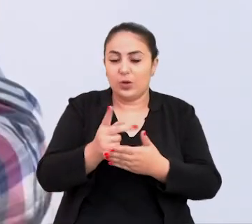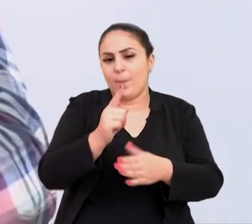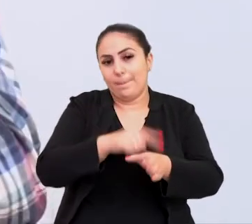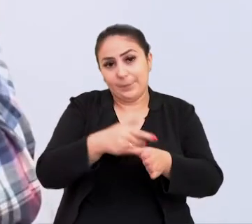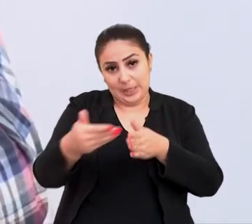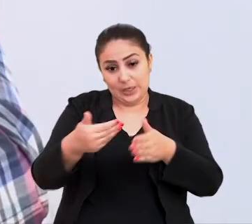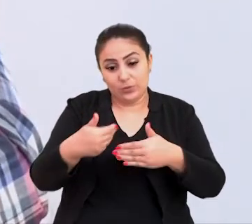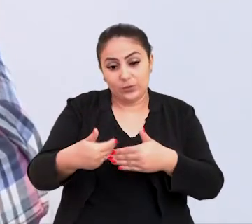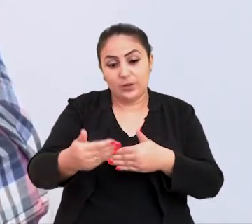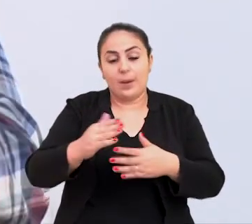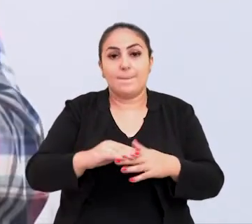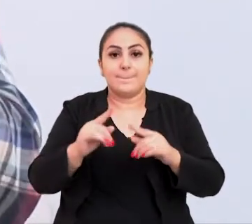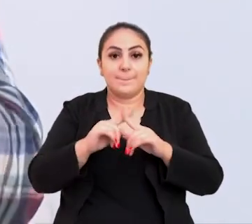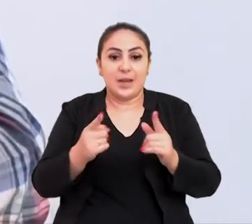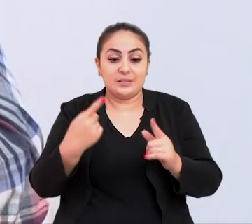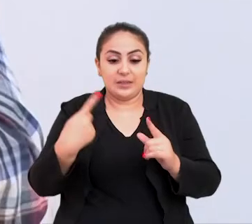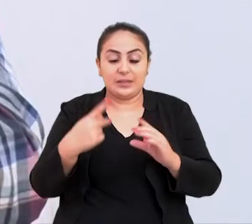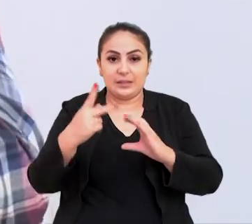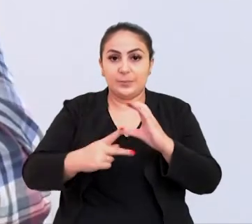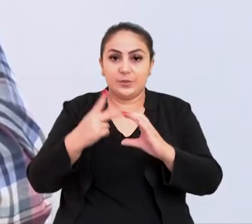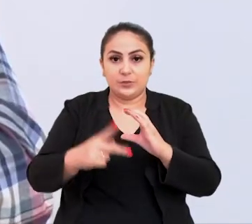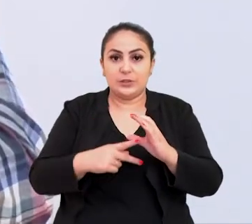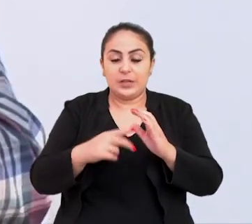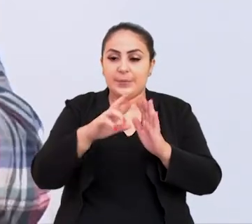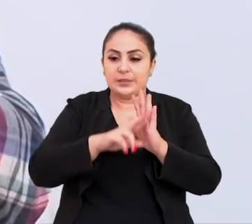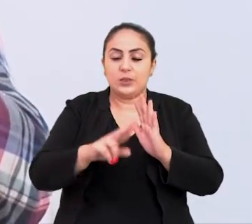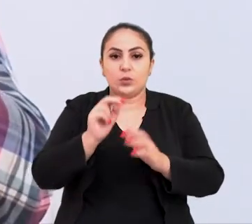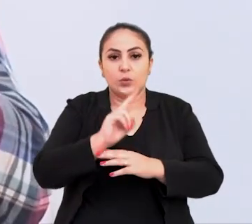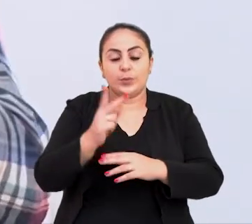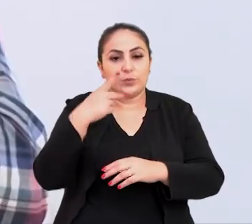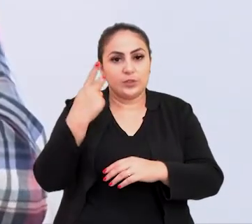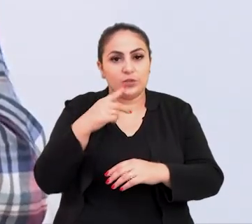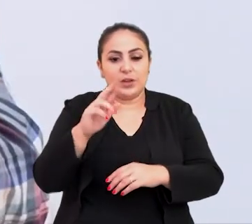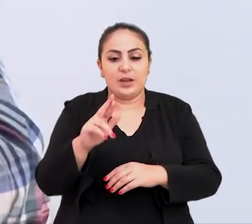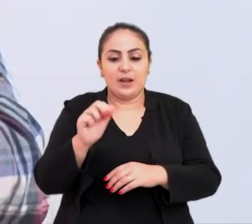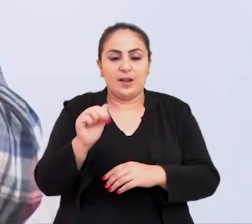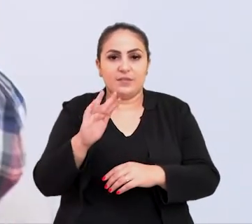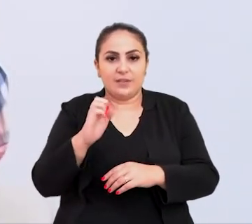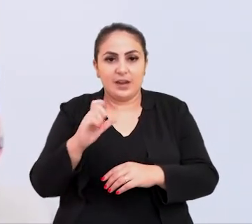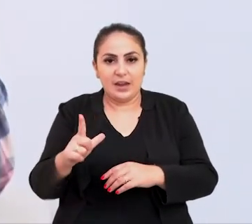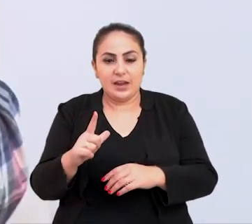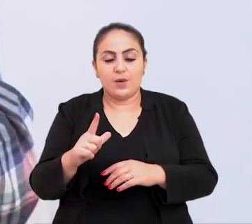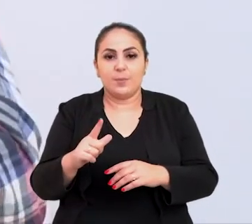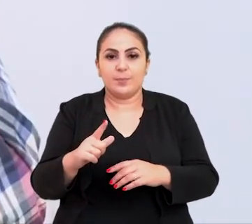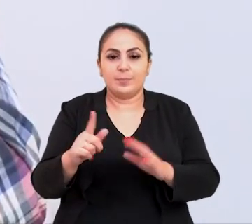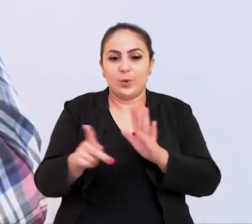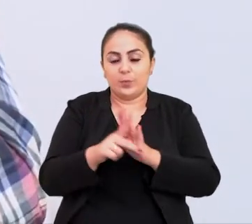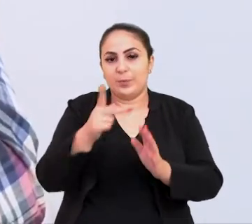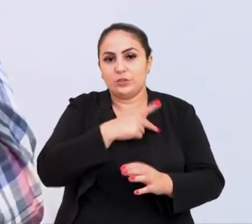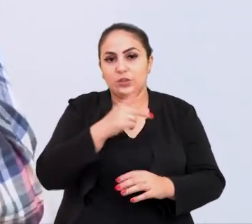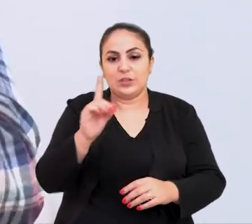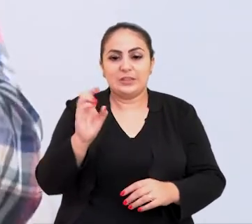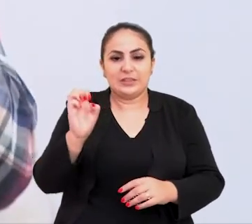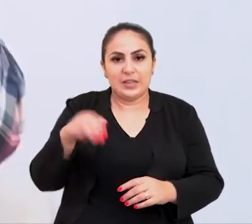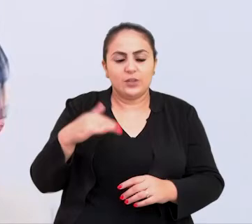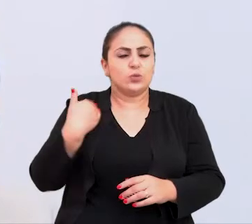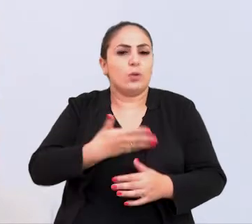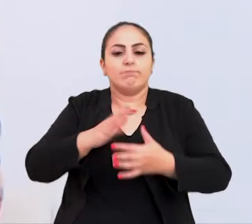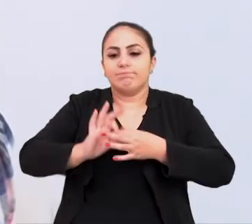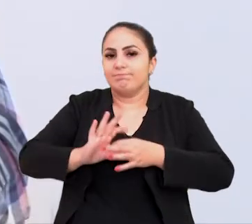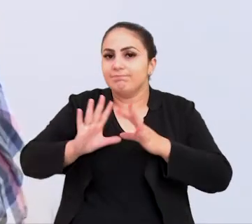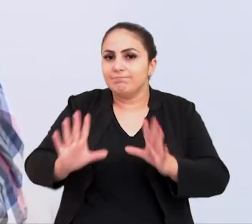por mais algum período, mas essa Casa Legislativa, em nome do vereador Rafael Colucci, pela bancada do Democratas, a gente